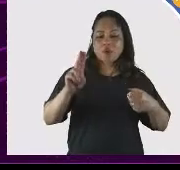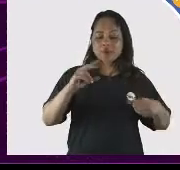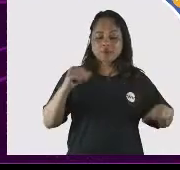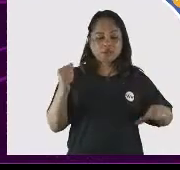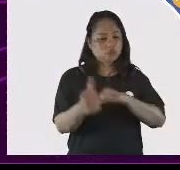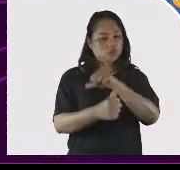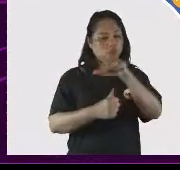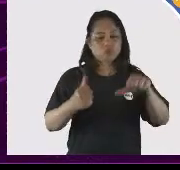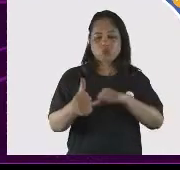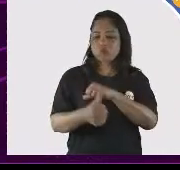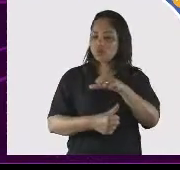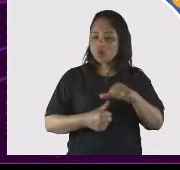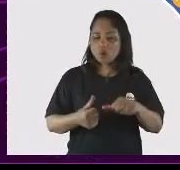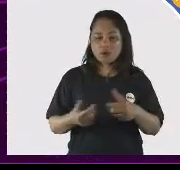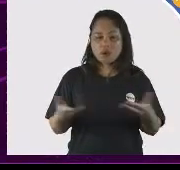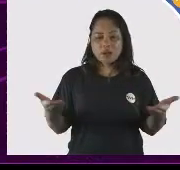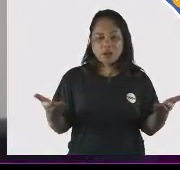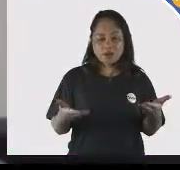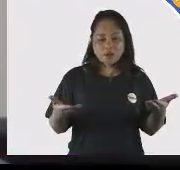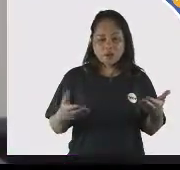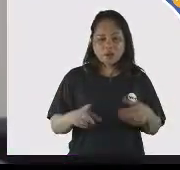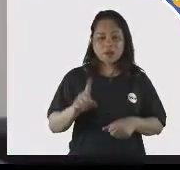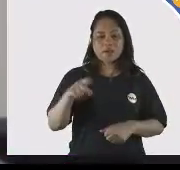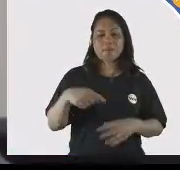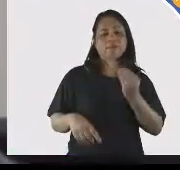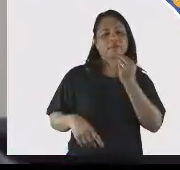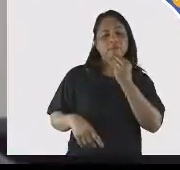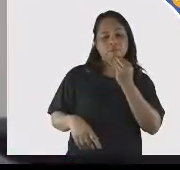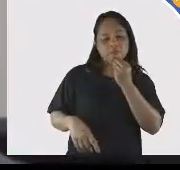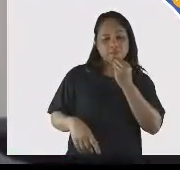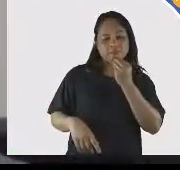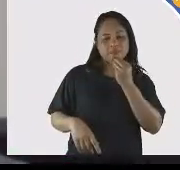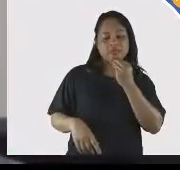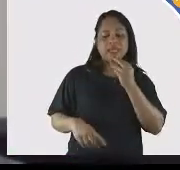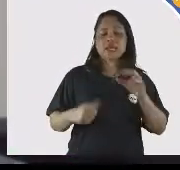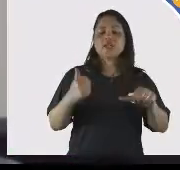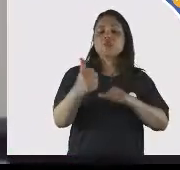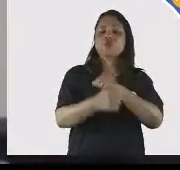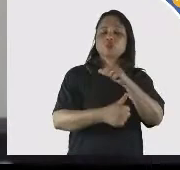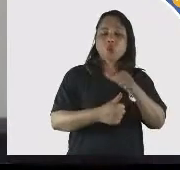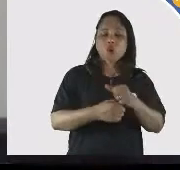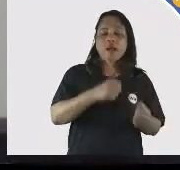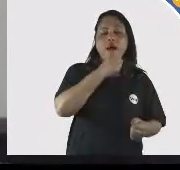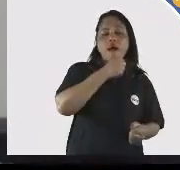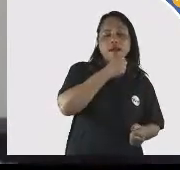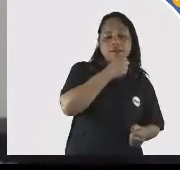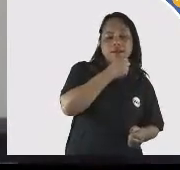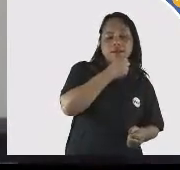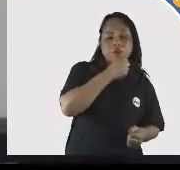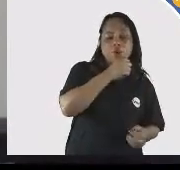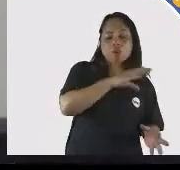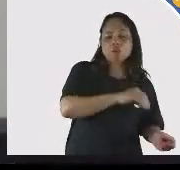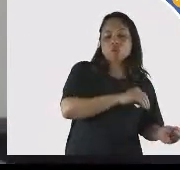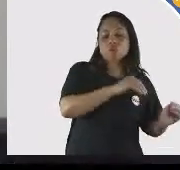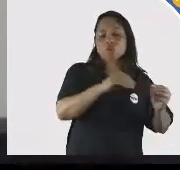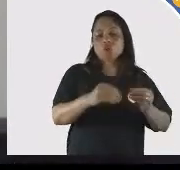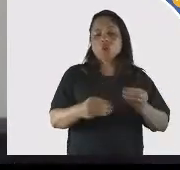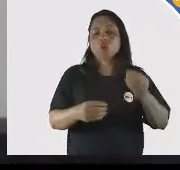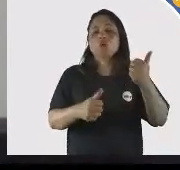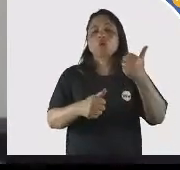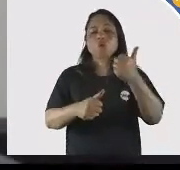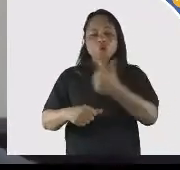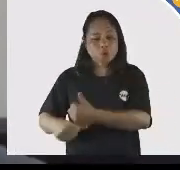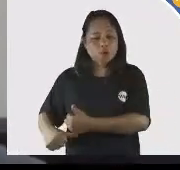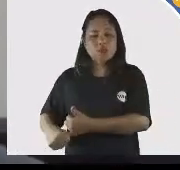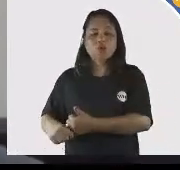dos transportadores dando oportunidade dele migrar de frotas mais antigas para frotas mais novas Sem dúvida nenhuma dá